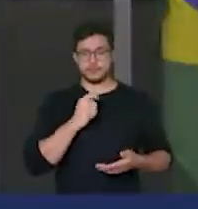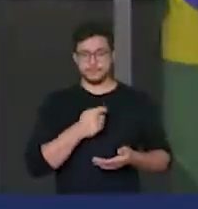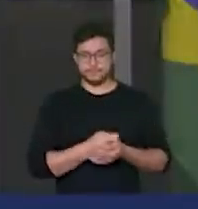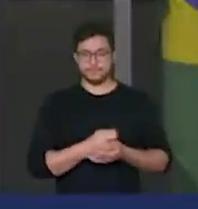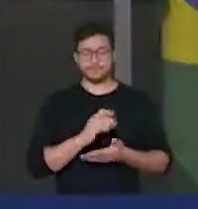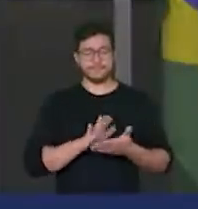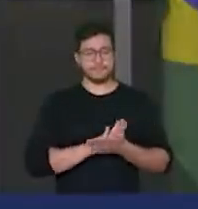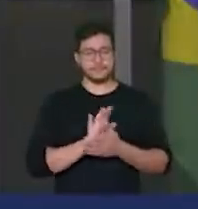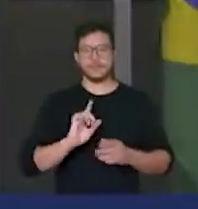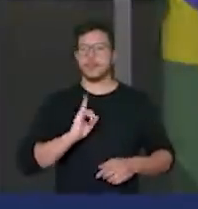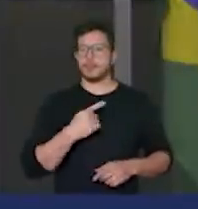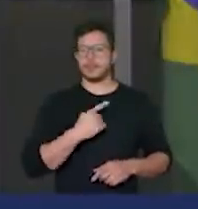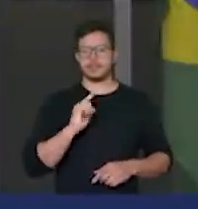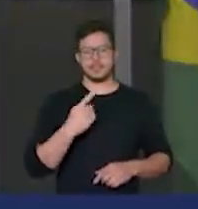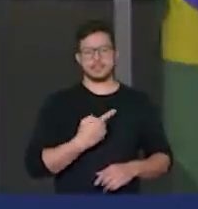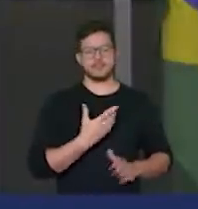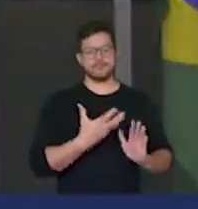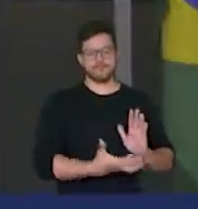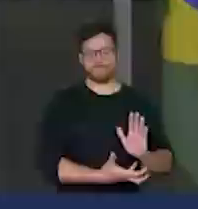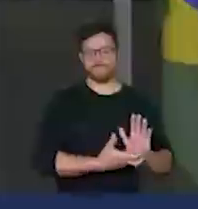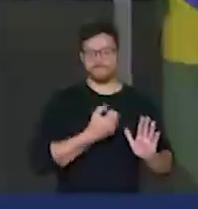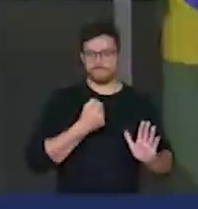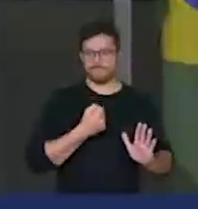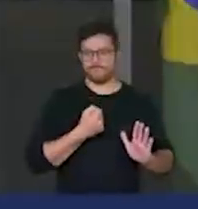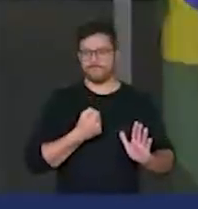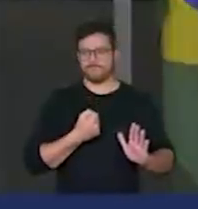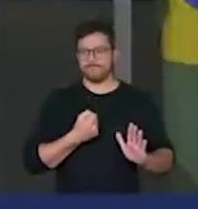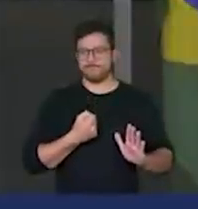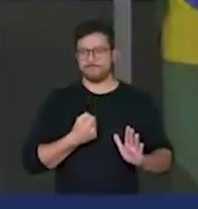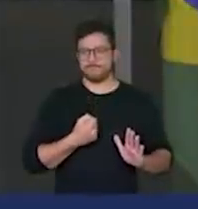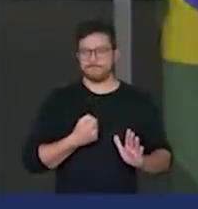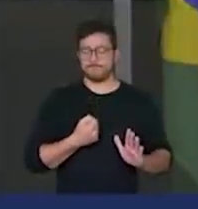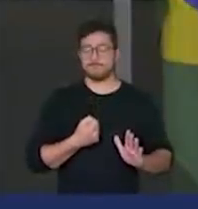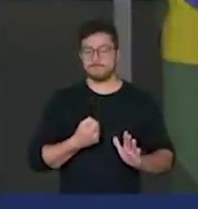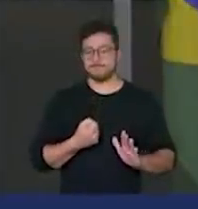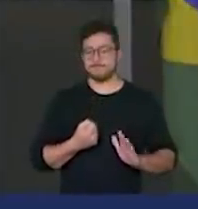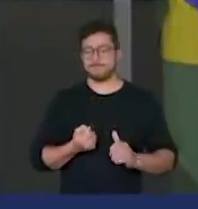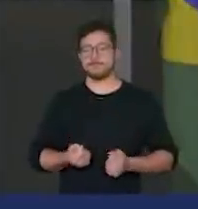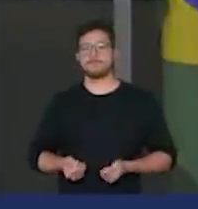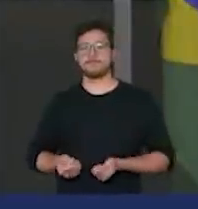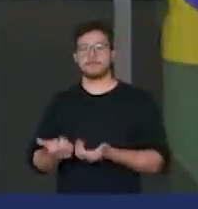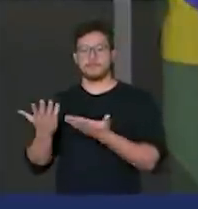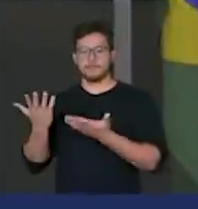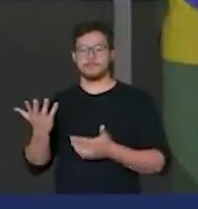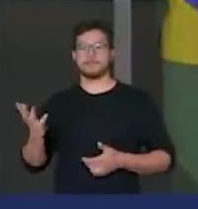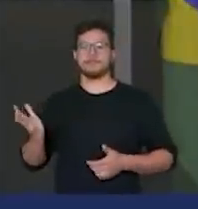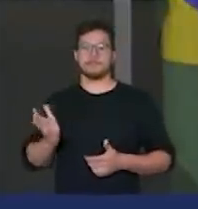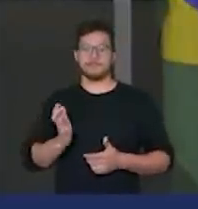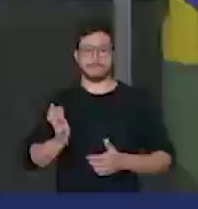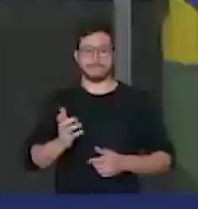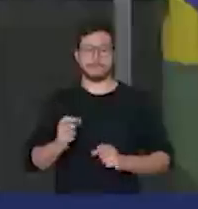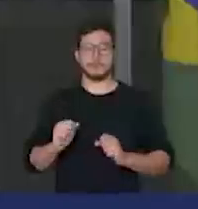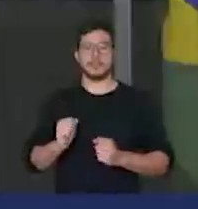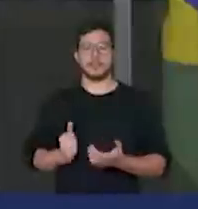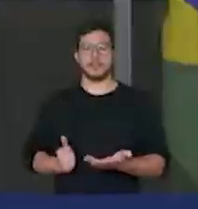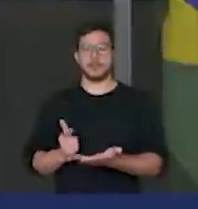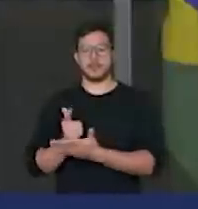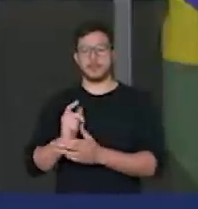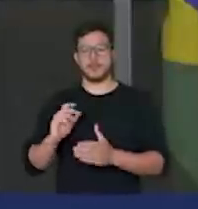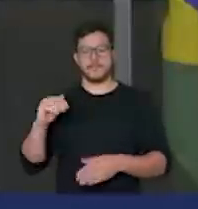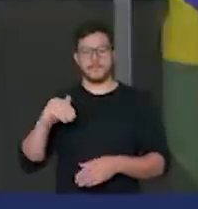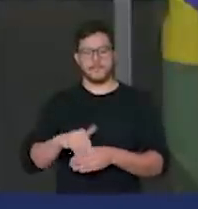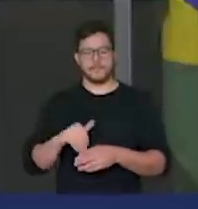dinheiro, fazer um programa, um verdadeiro programa de transferência de renda do mais pobre para o mais rico, para institucionalizar a compra de